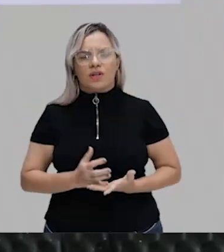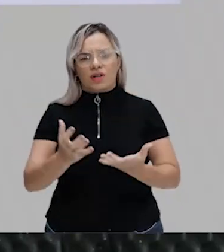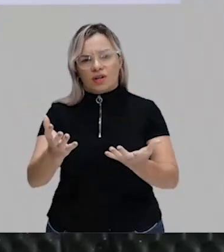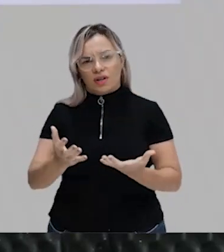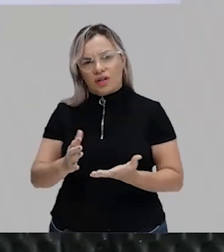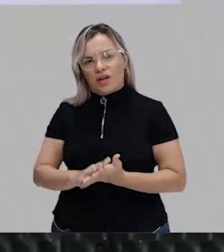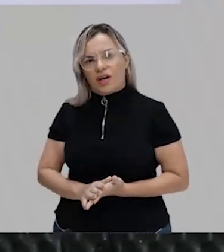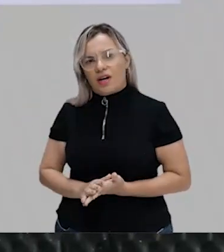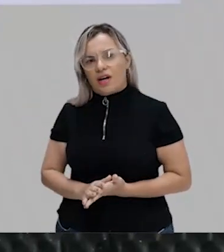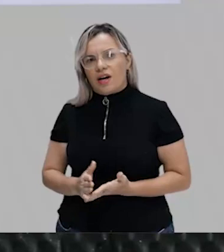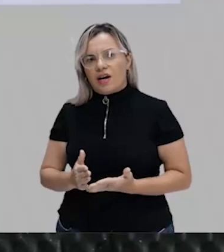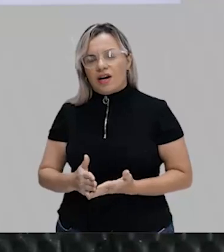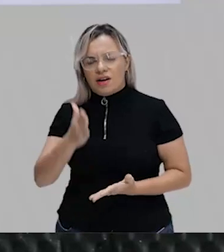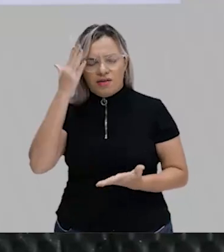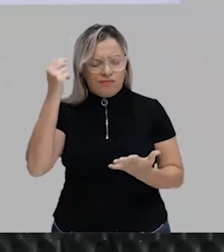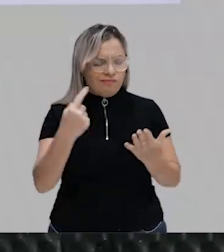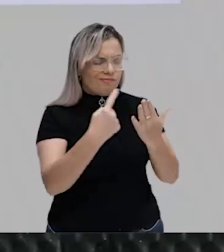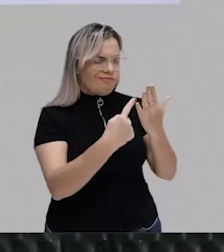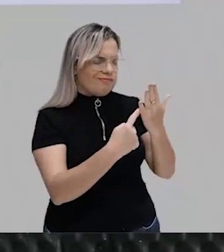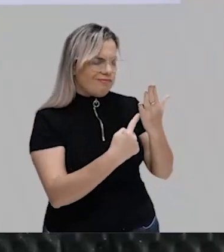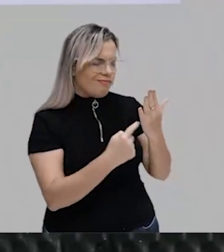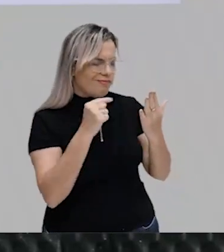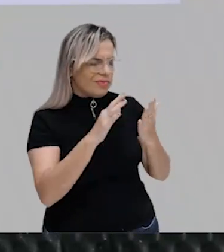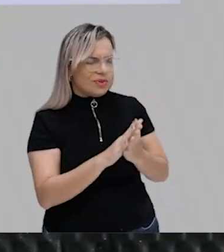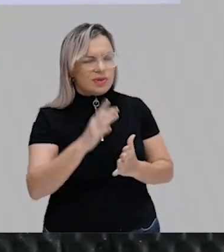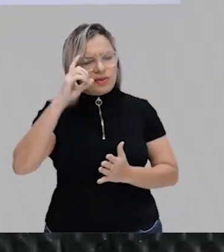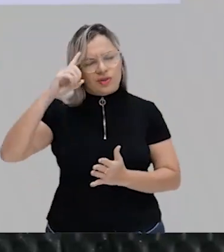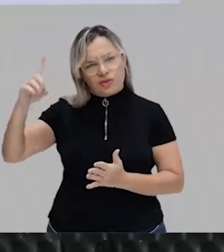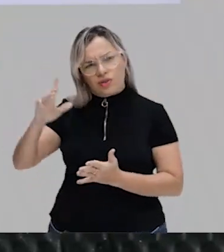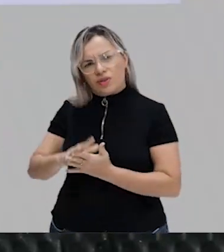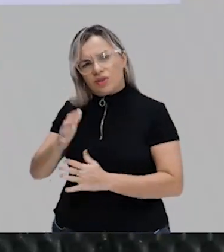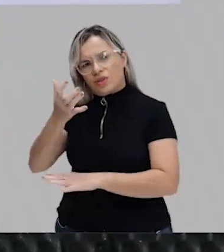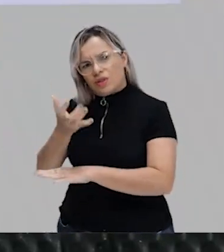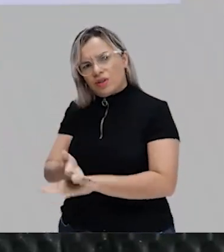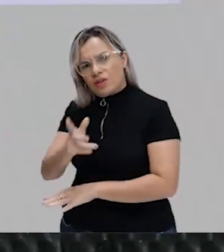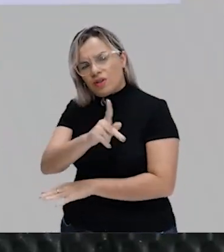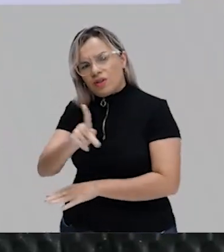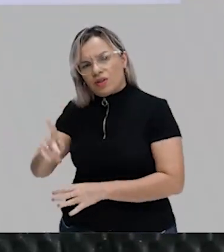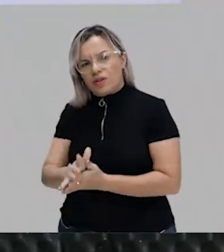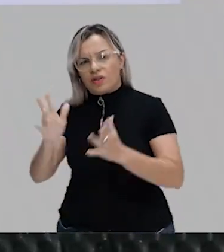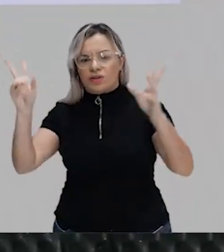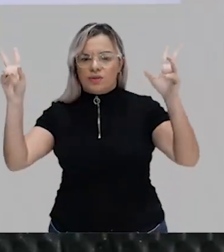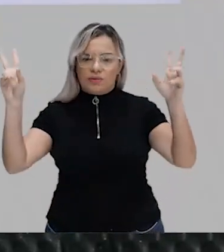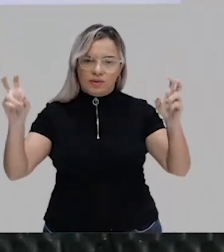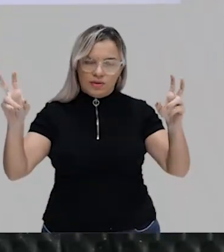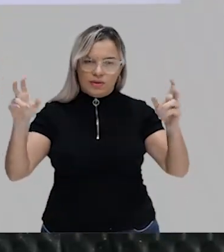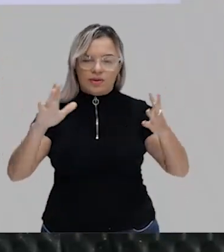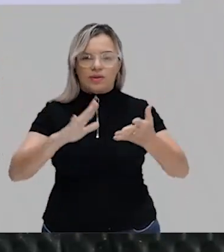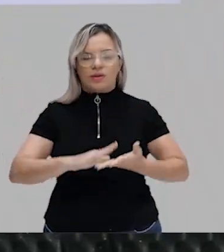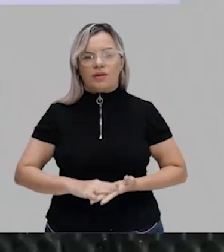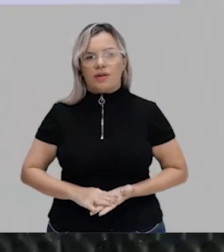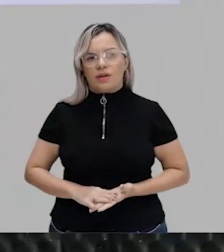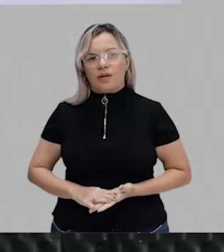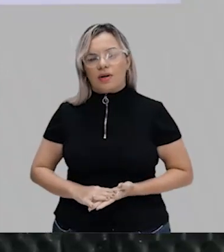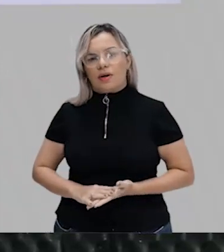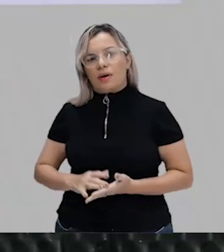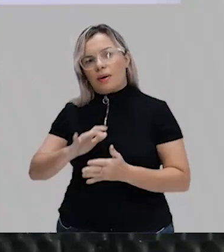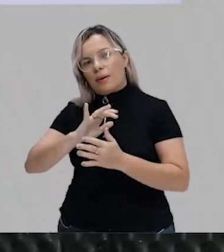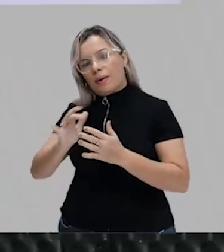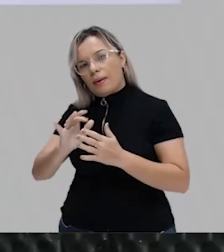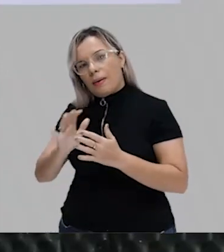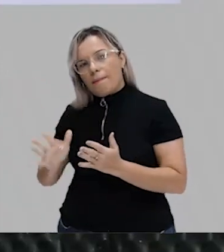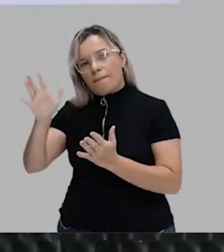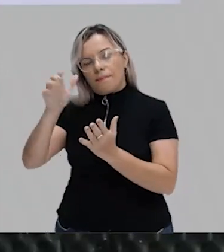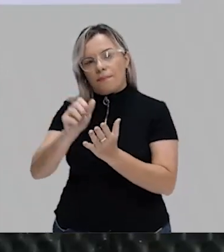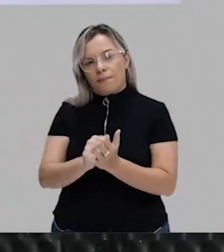nossa programação? Quando que vai ter aula, de que disciplina, de que professor e até a temática? Você nos segue lá no